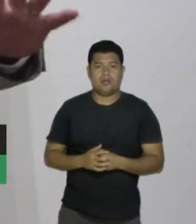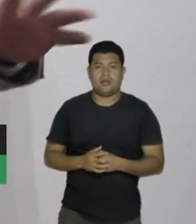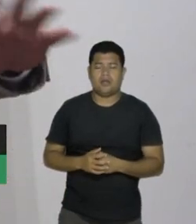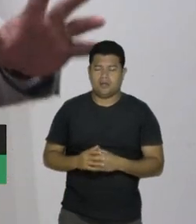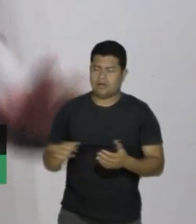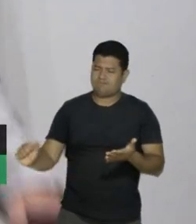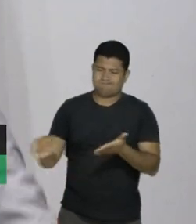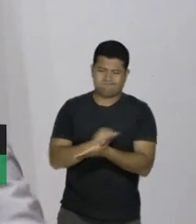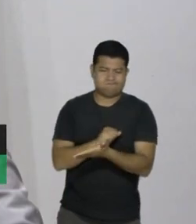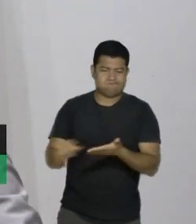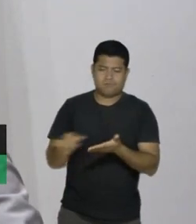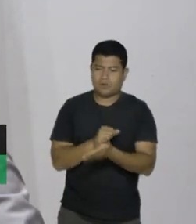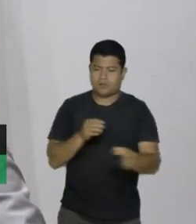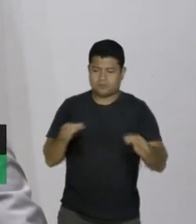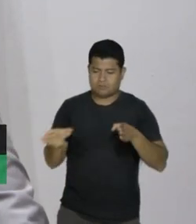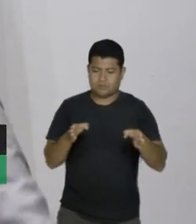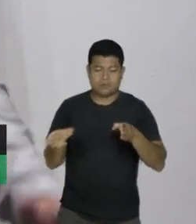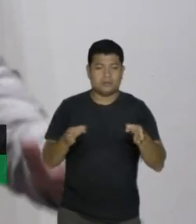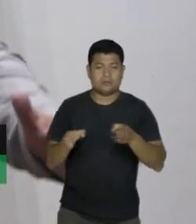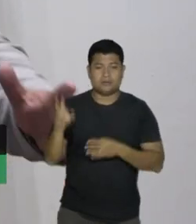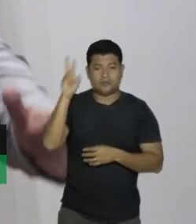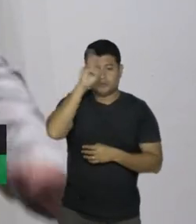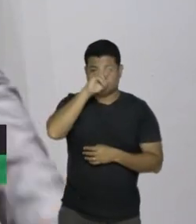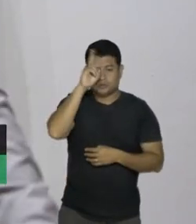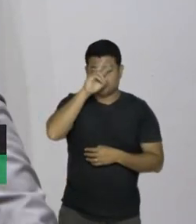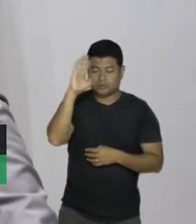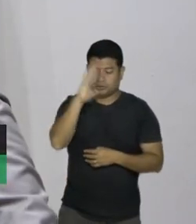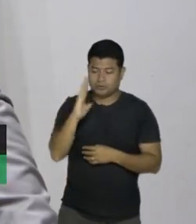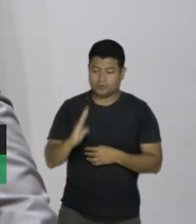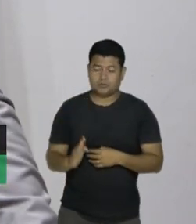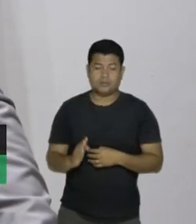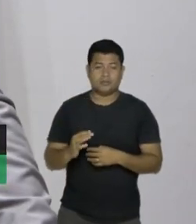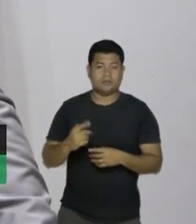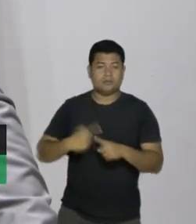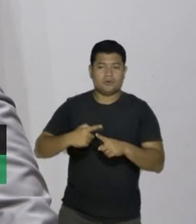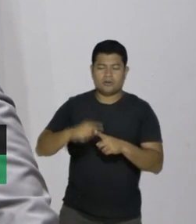esse esse período da história brasileira que nos envergonha